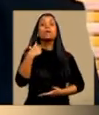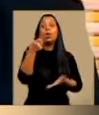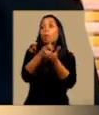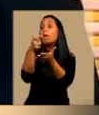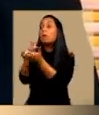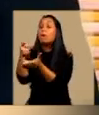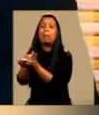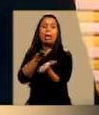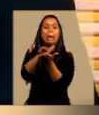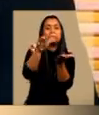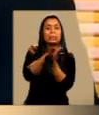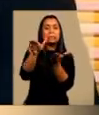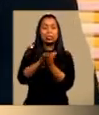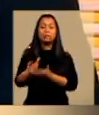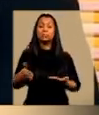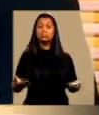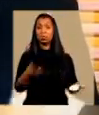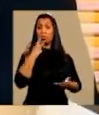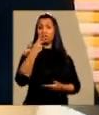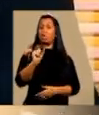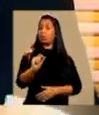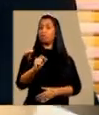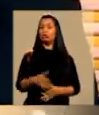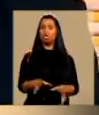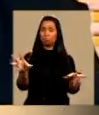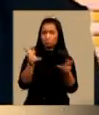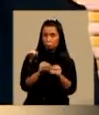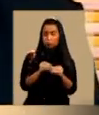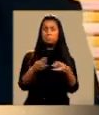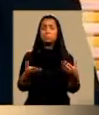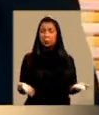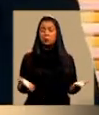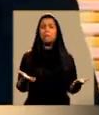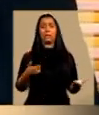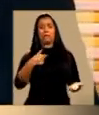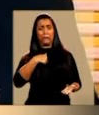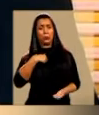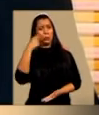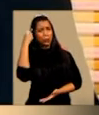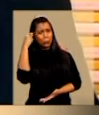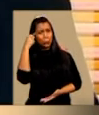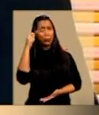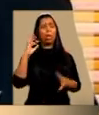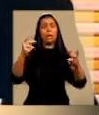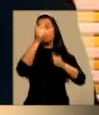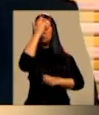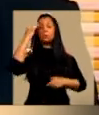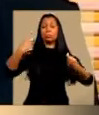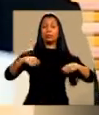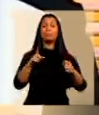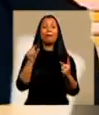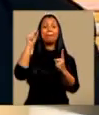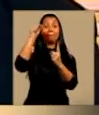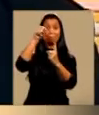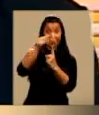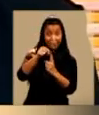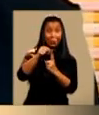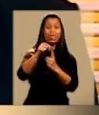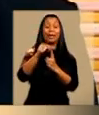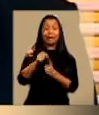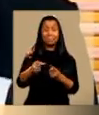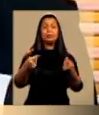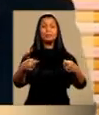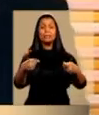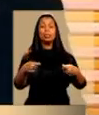impulsos de consumir, impulsos de gastar. Então eu diria assim, de forma resumida, acredito que as pessoas elas precisam ter metas,